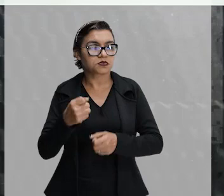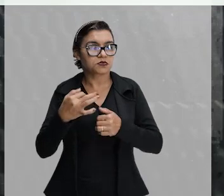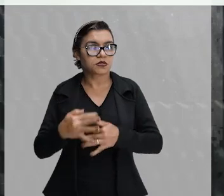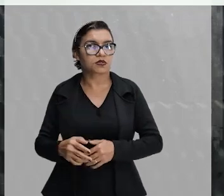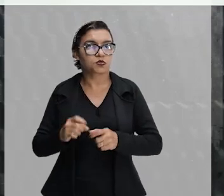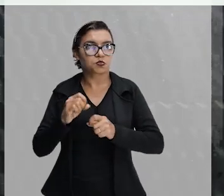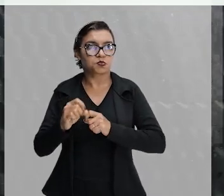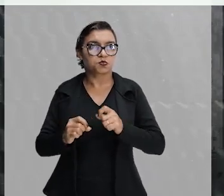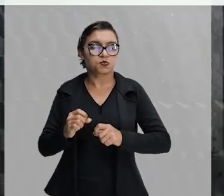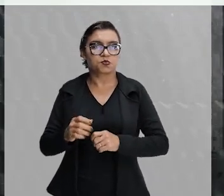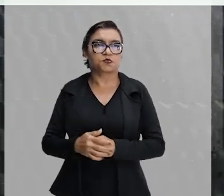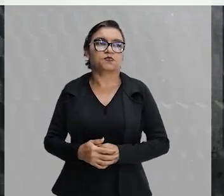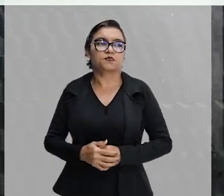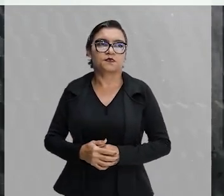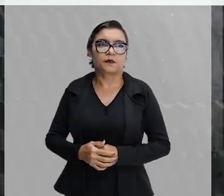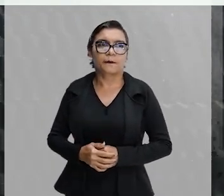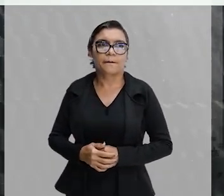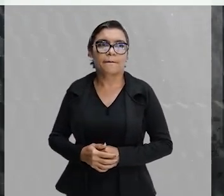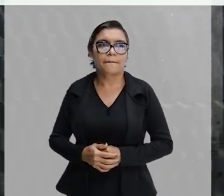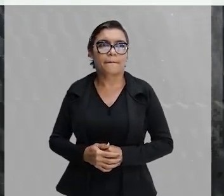ter o seguinte.